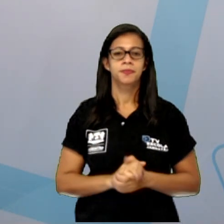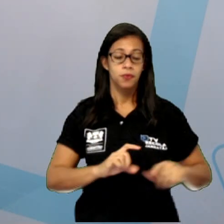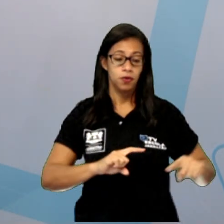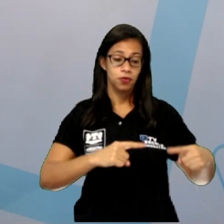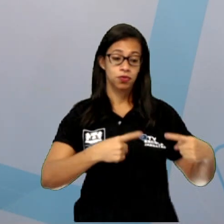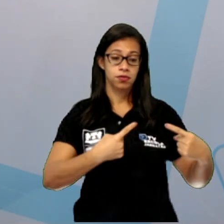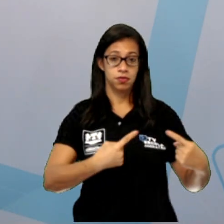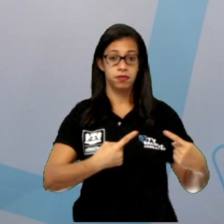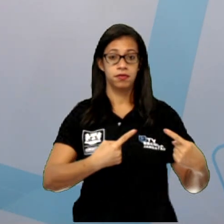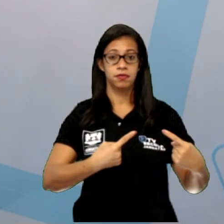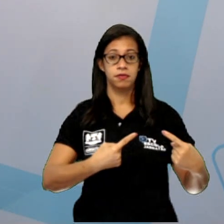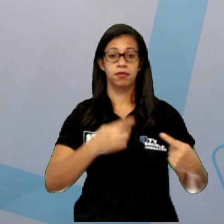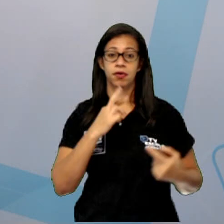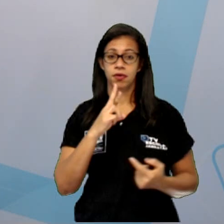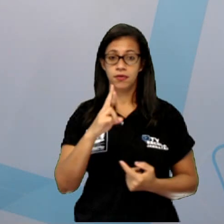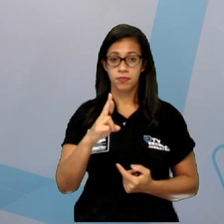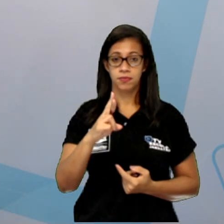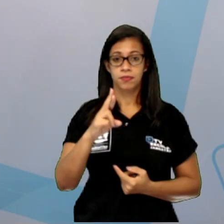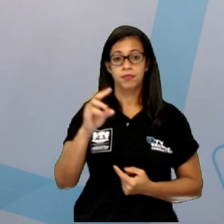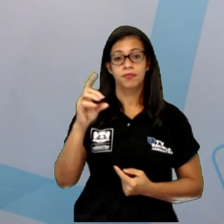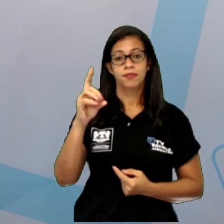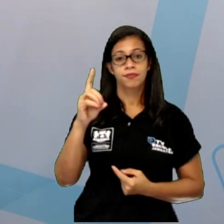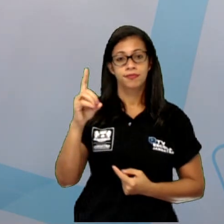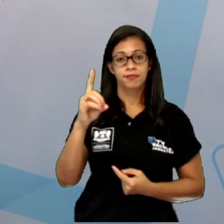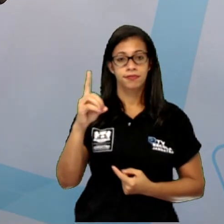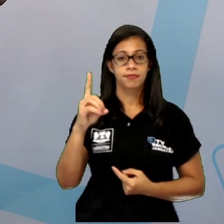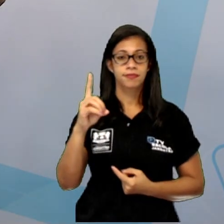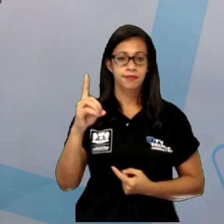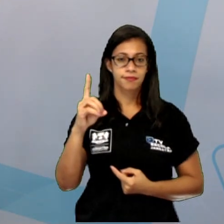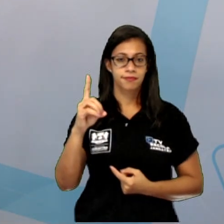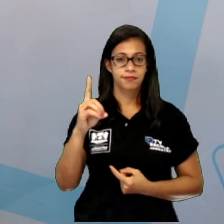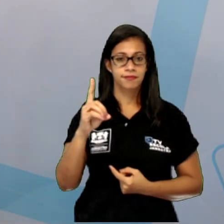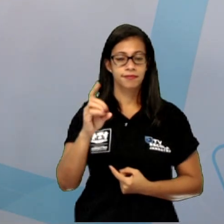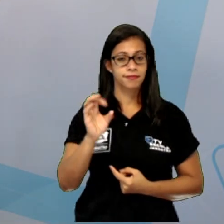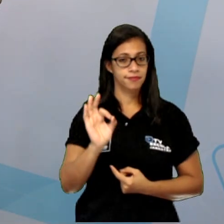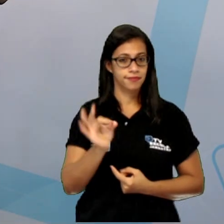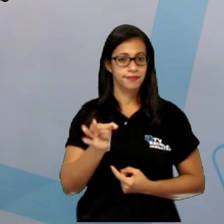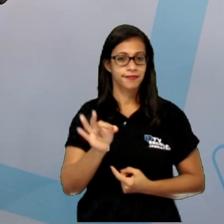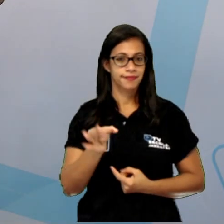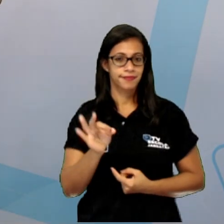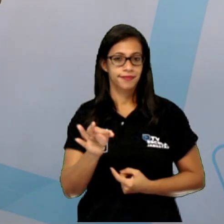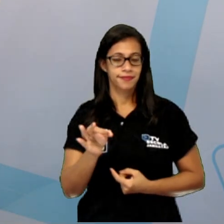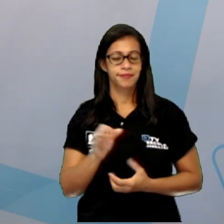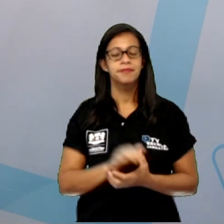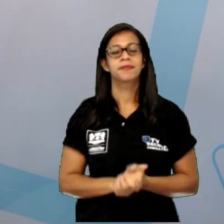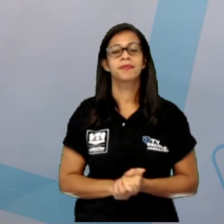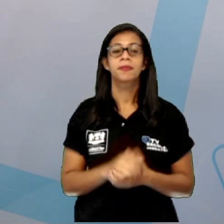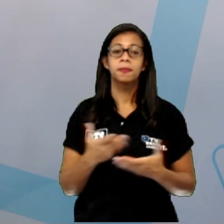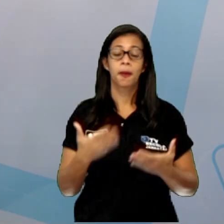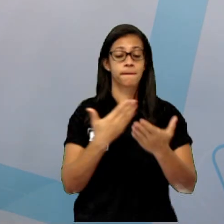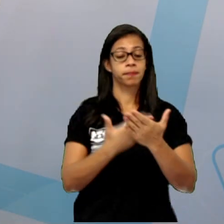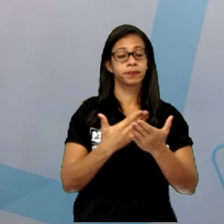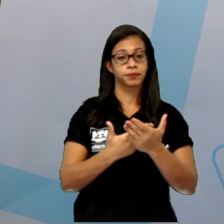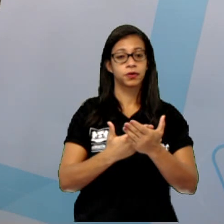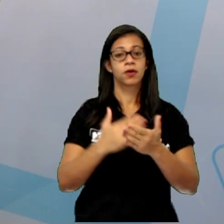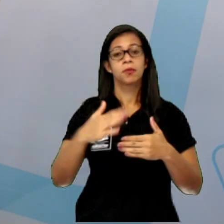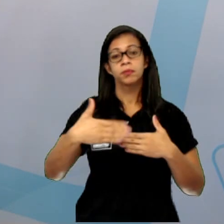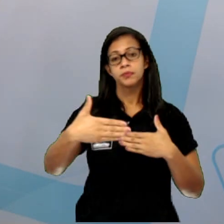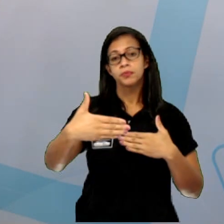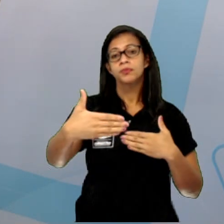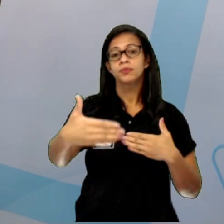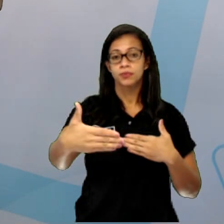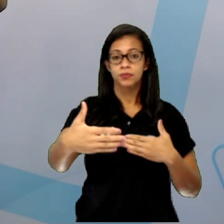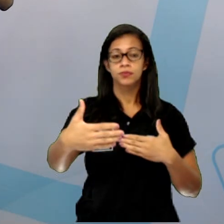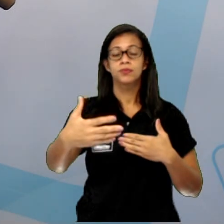a letra D, ok? Nesta aula, nós vamos continuar falando sobre a Revolução Russa, mas falaremos